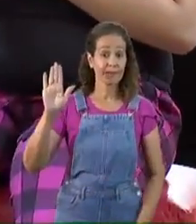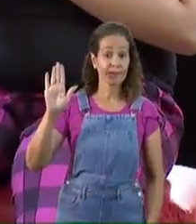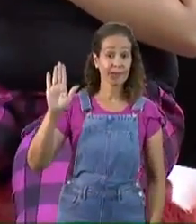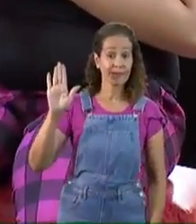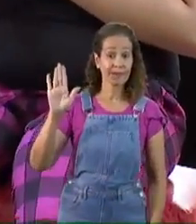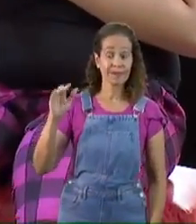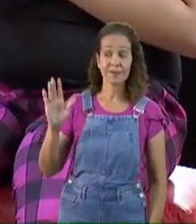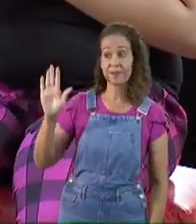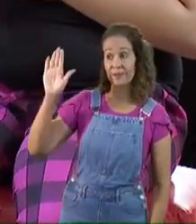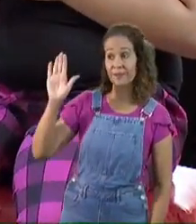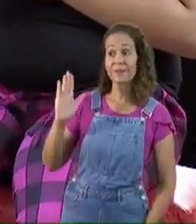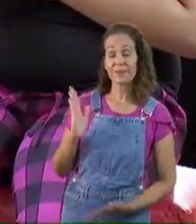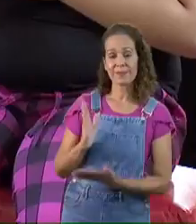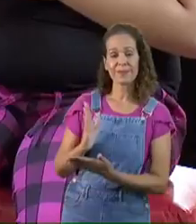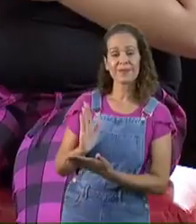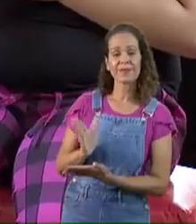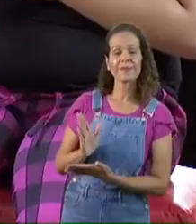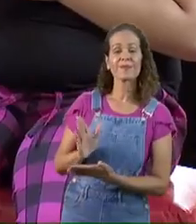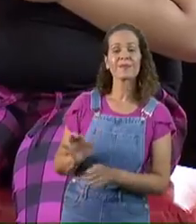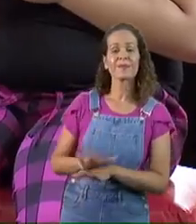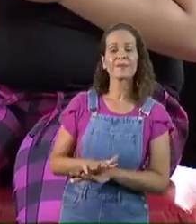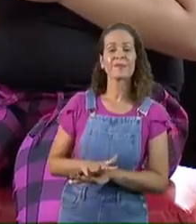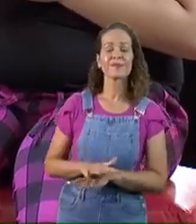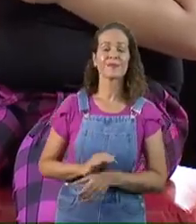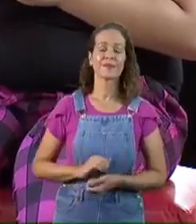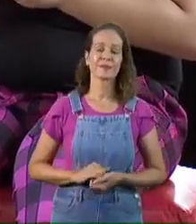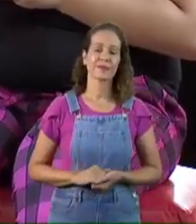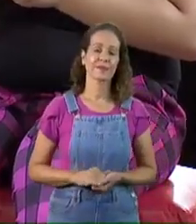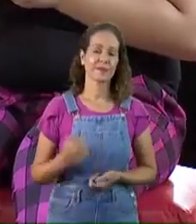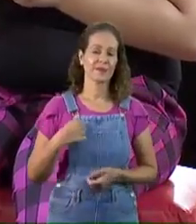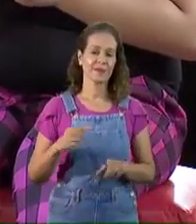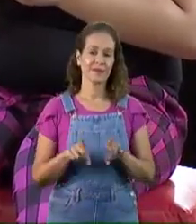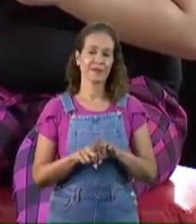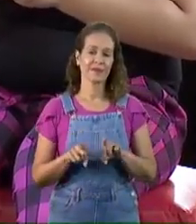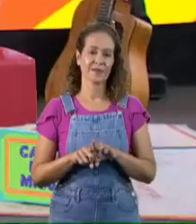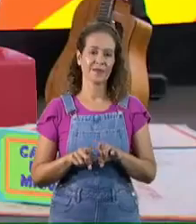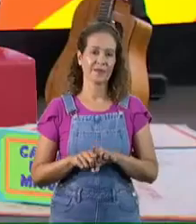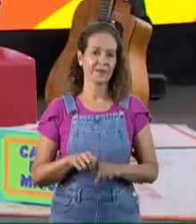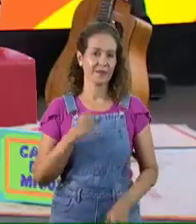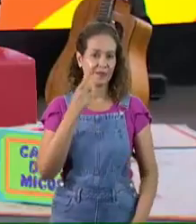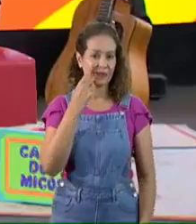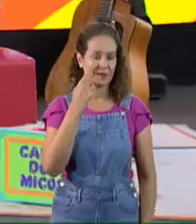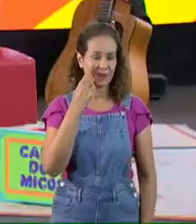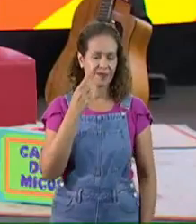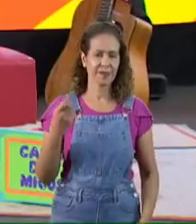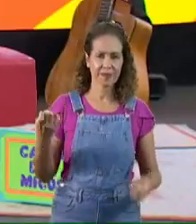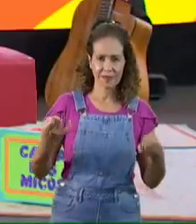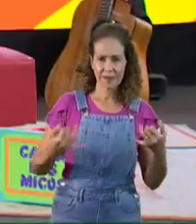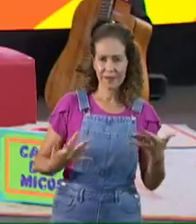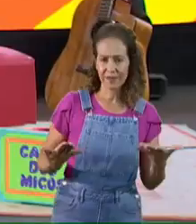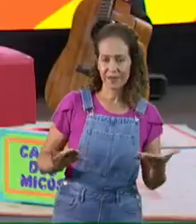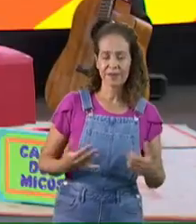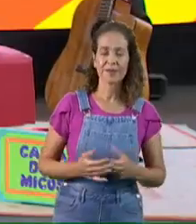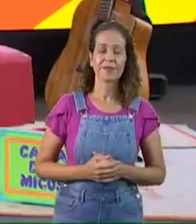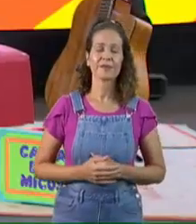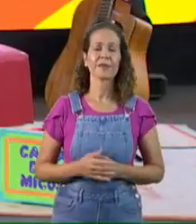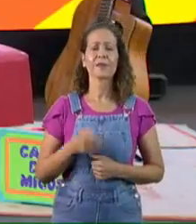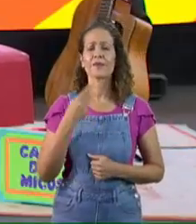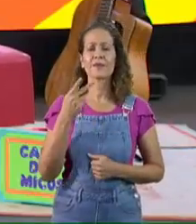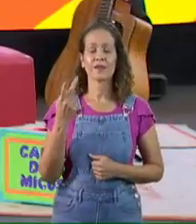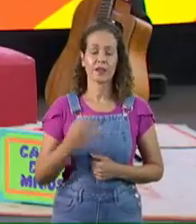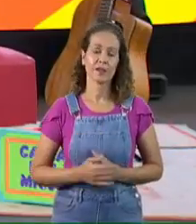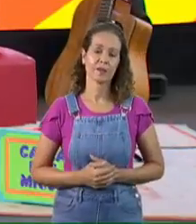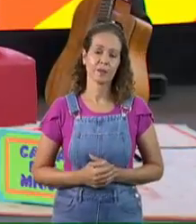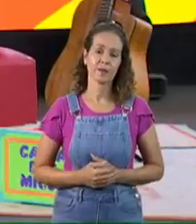Acabei. Acabando? Eu também já acabei. Uhum. Vamos ver. Pode falar, Tio Luan? Pode. Então fala aí. Ó,